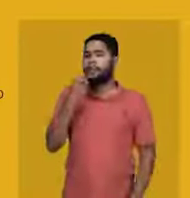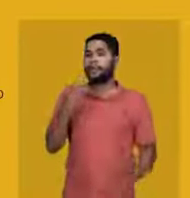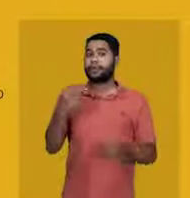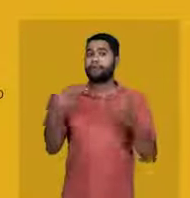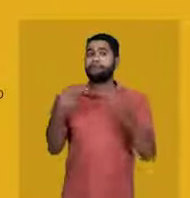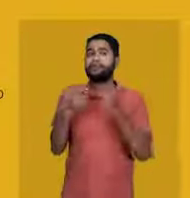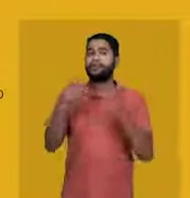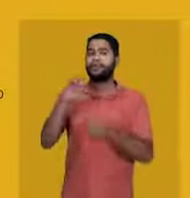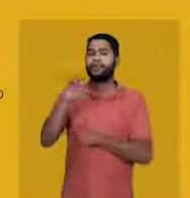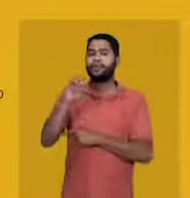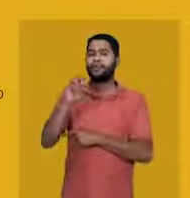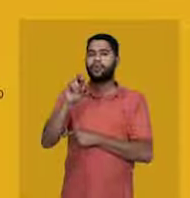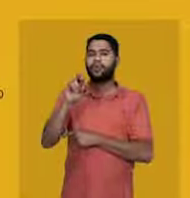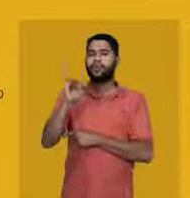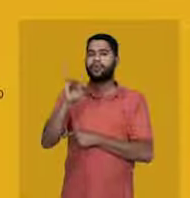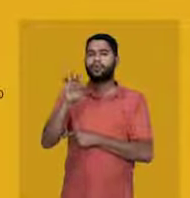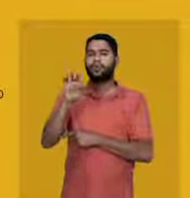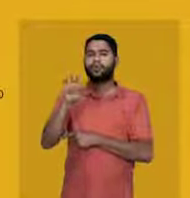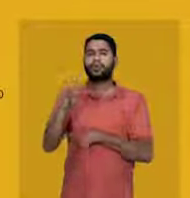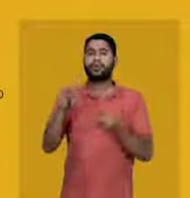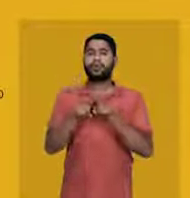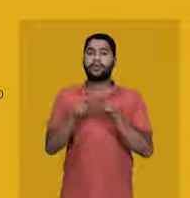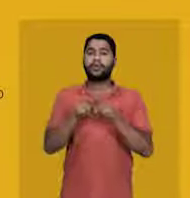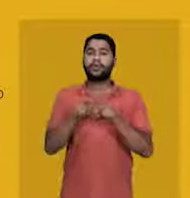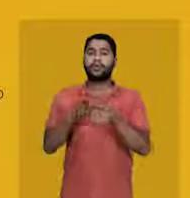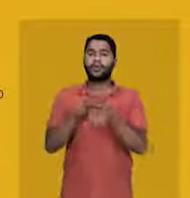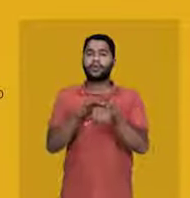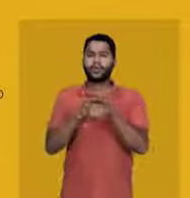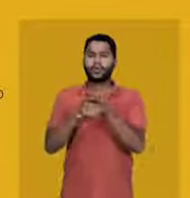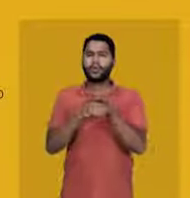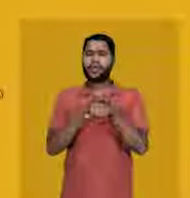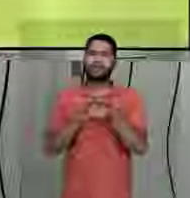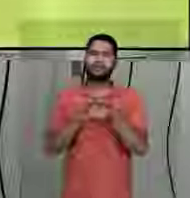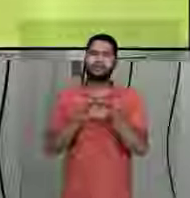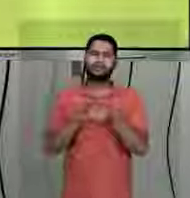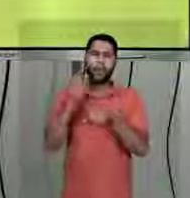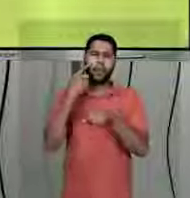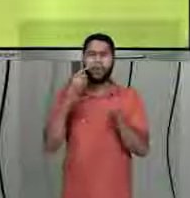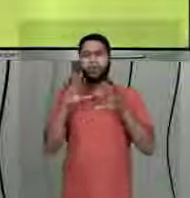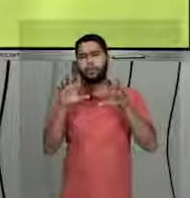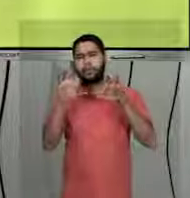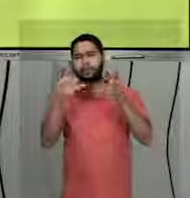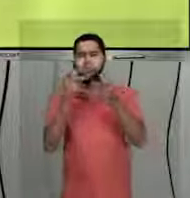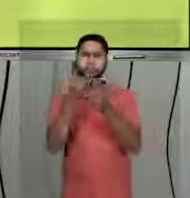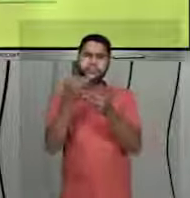corticoides, doença nos olhos como deslocamento de retina ou tumores.